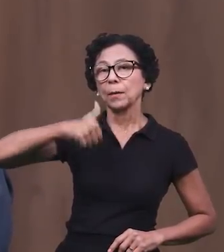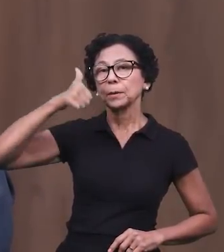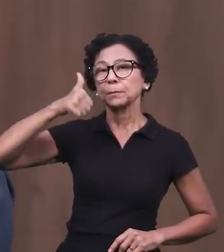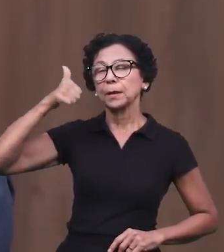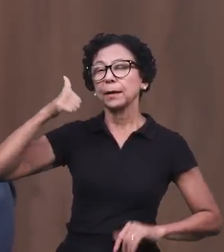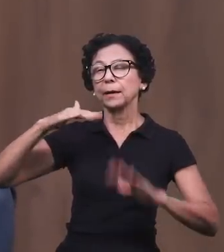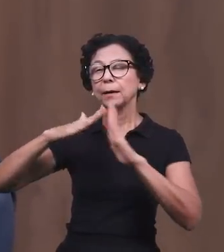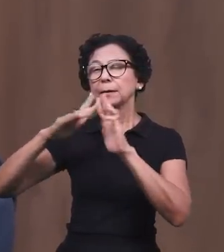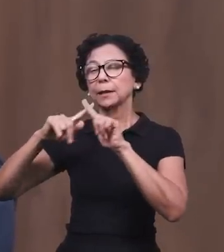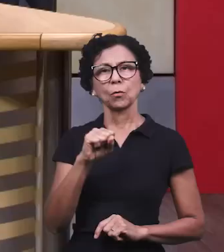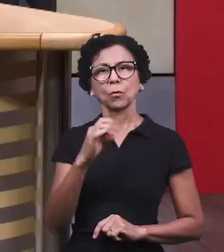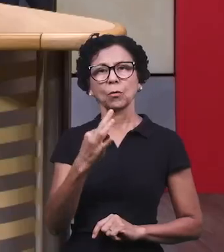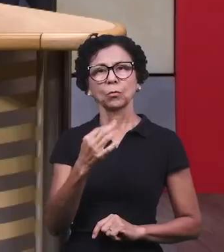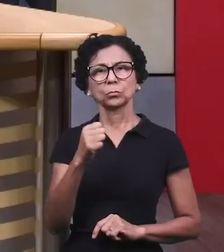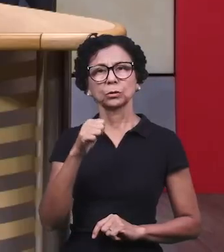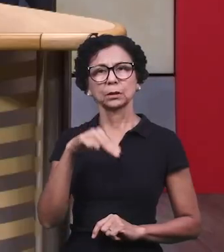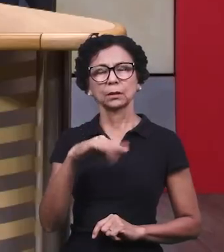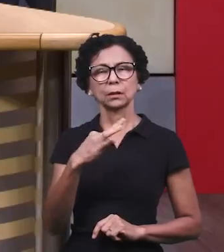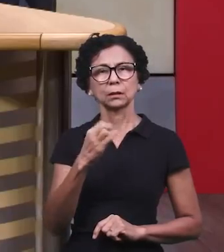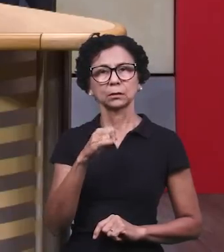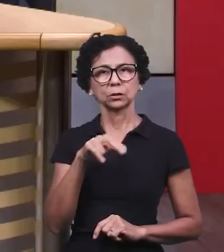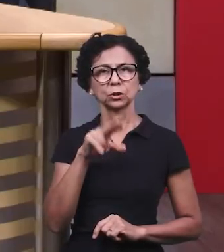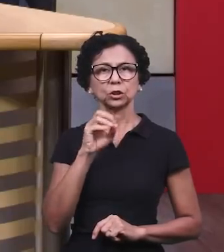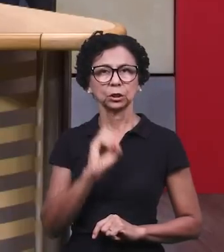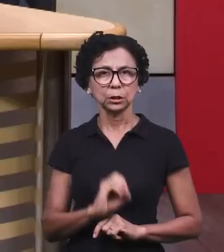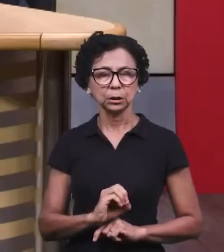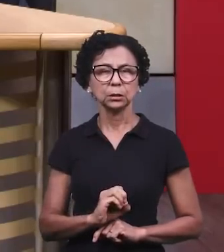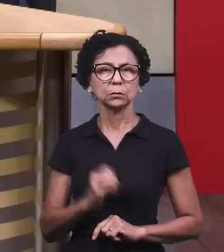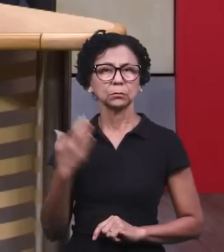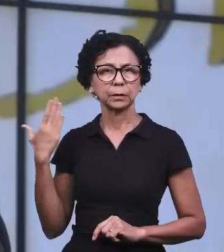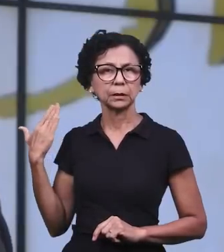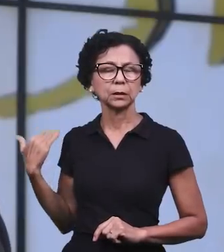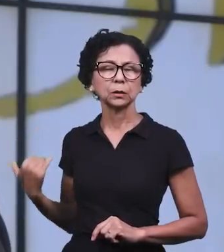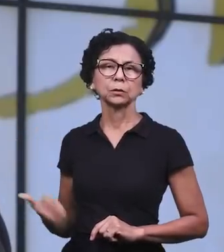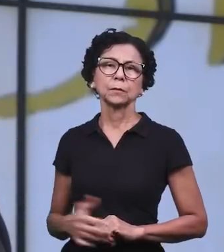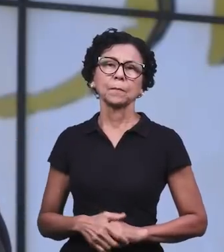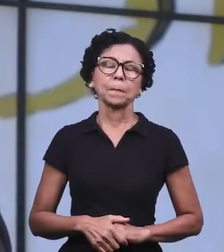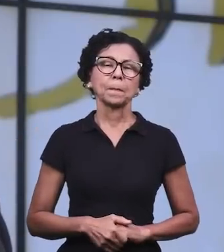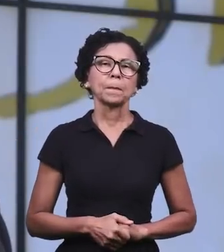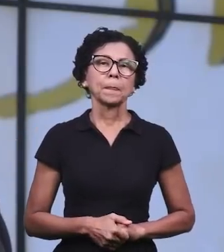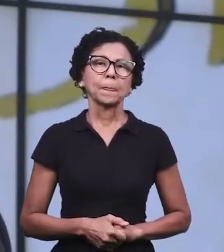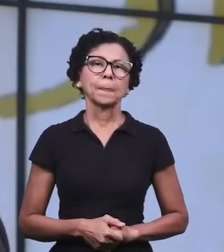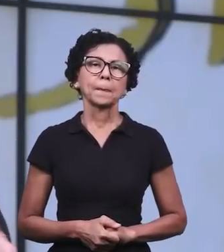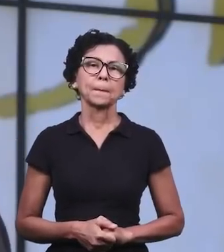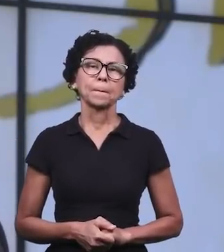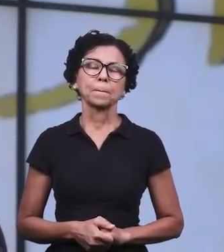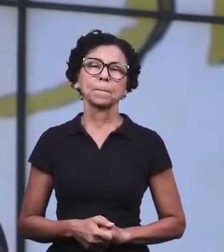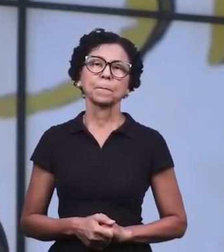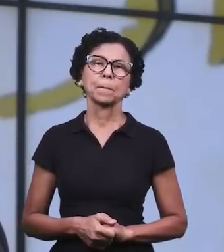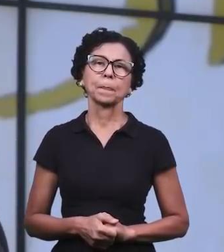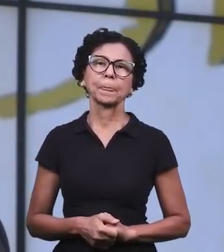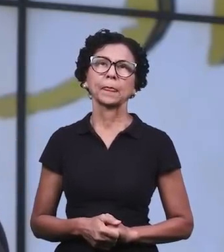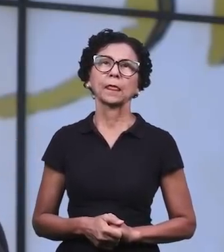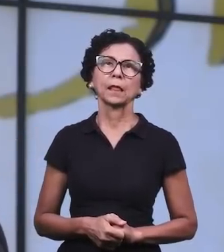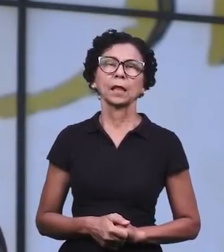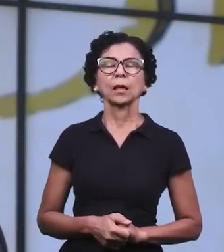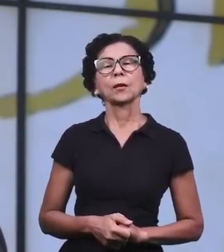no primeiro século. A igreja que se menciona genericamente aí não é a